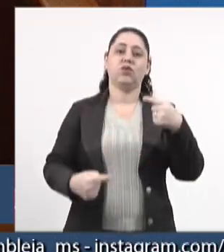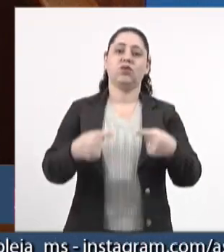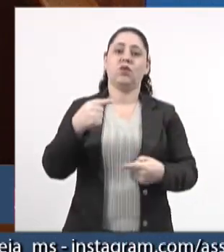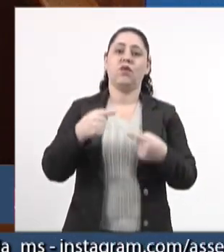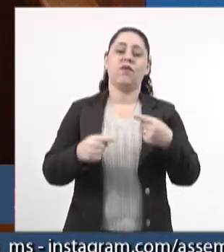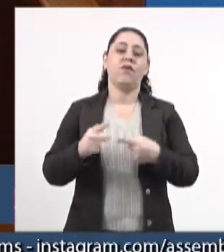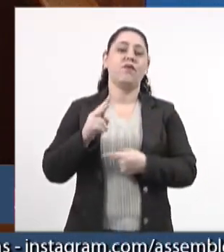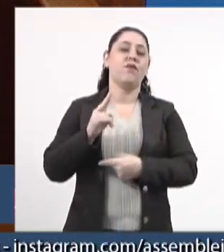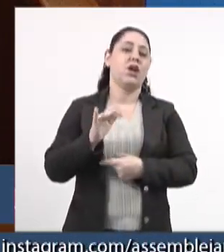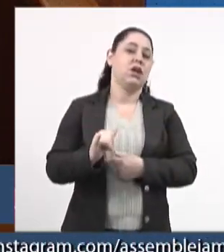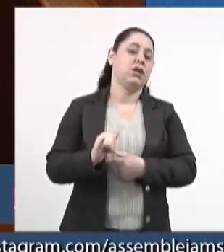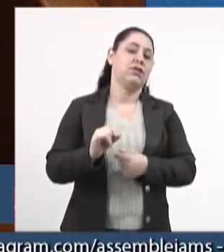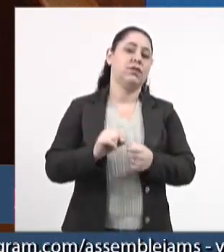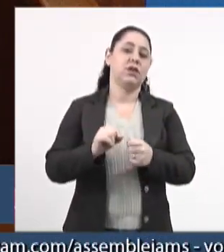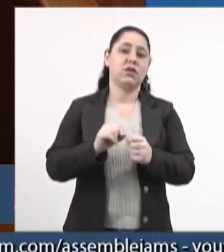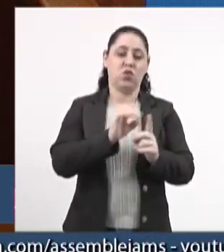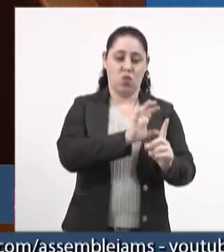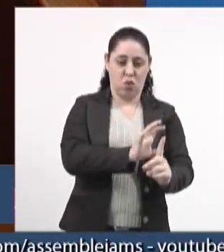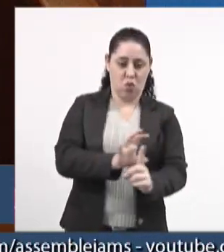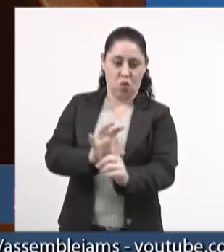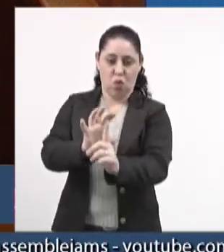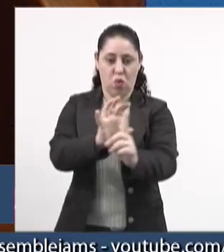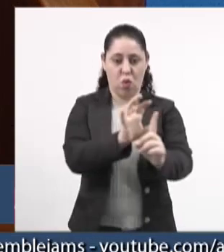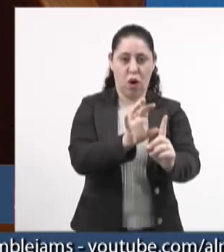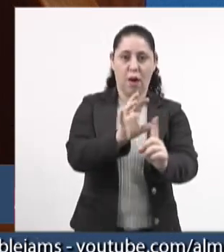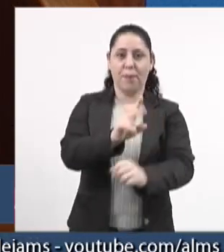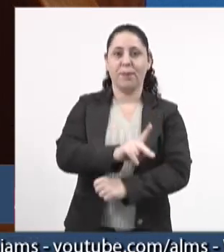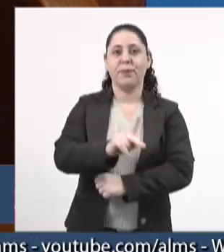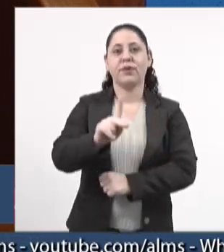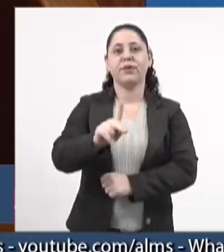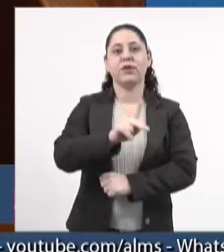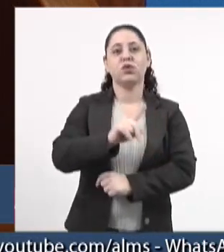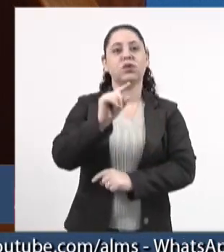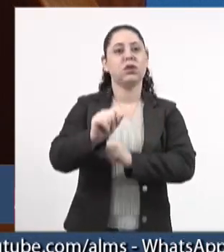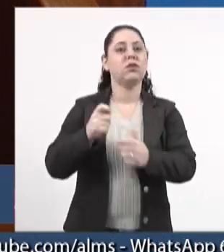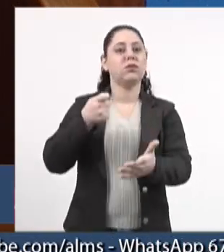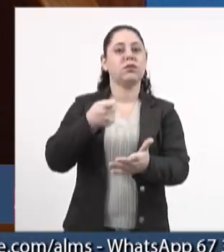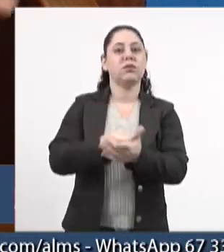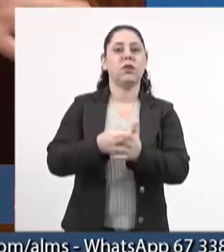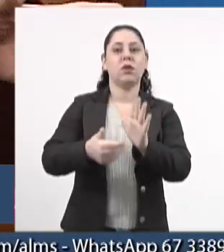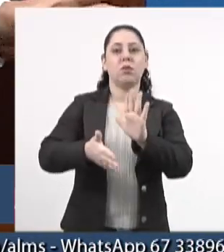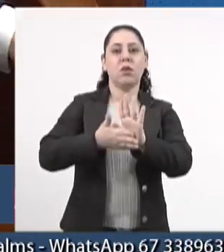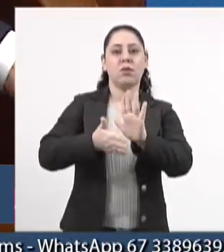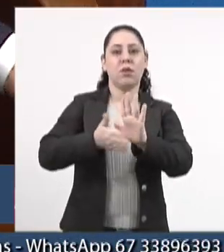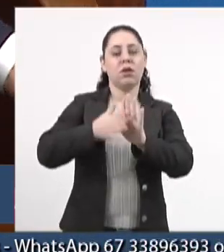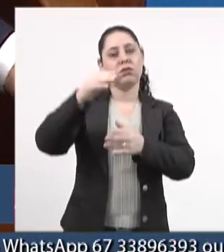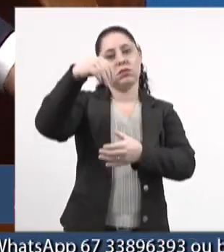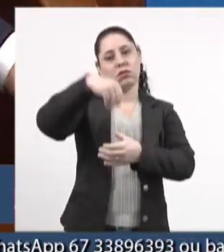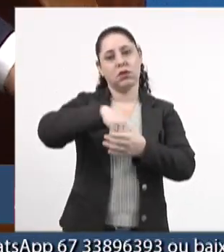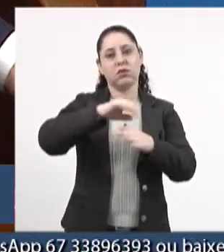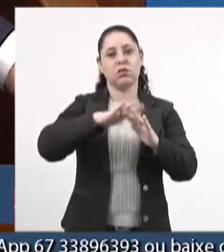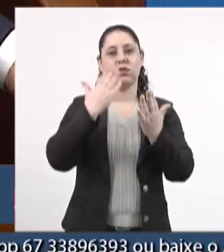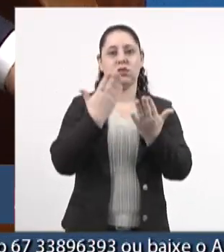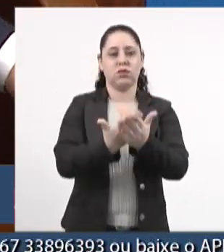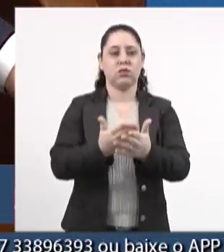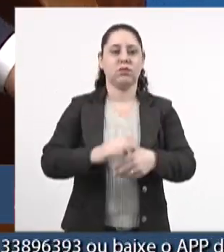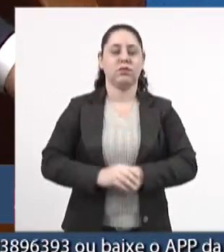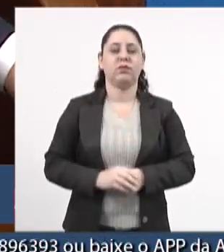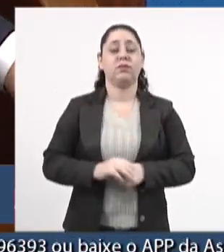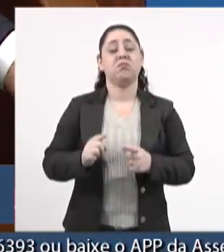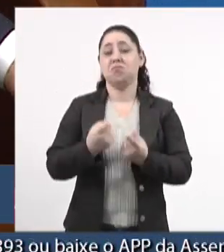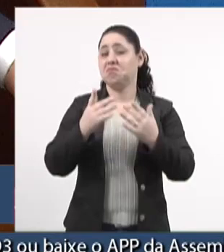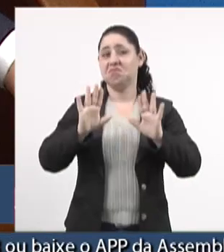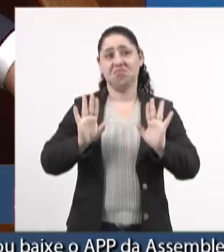vai gerar perseguição a professores que estão cumprindo com seu papel na escola.